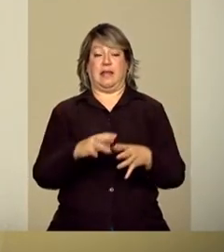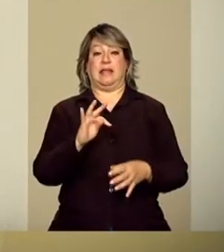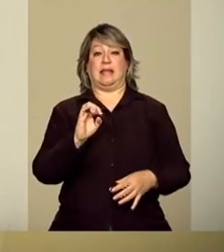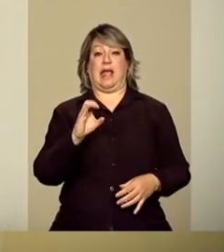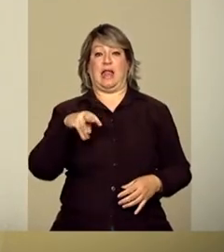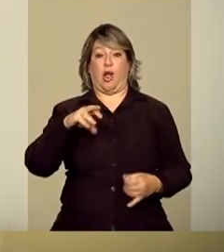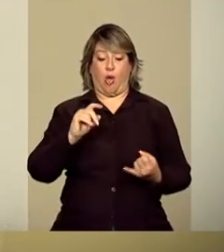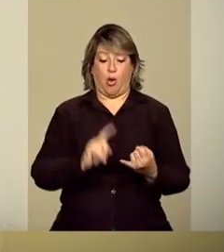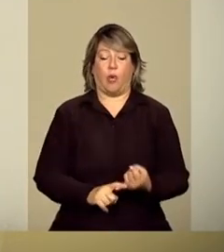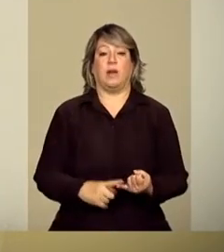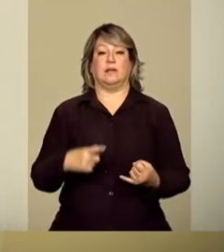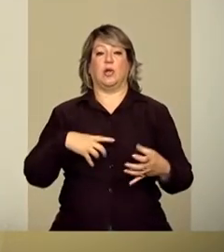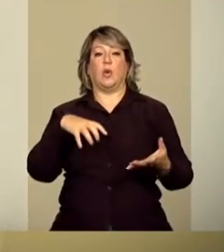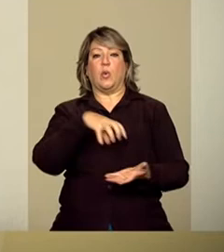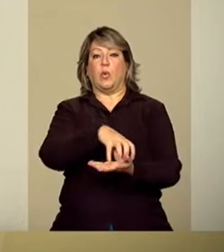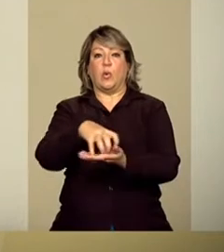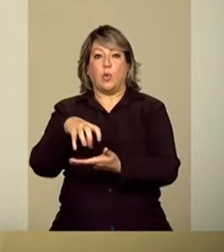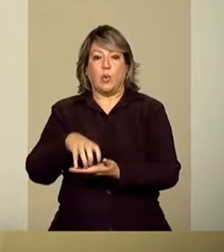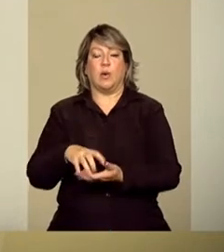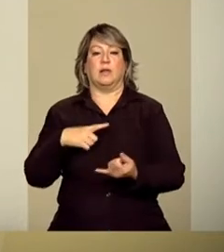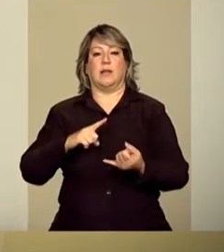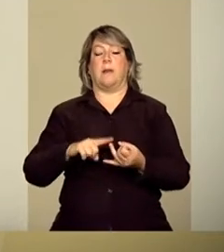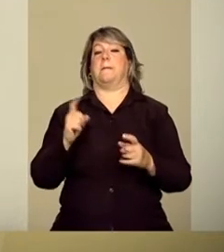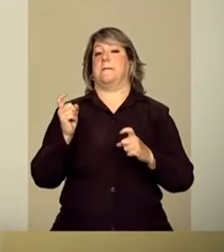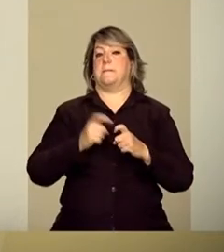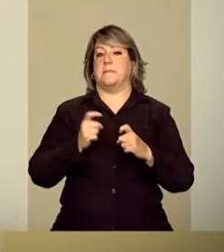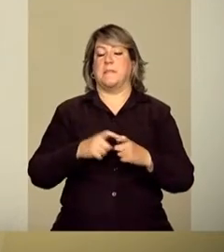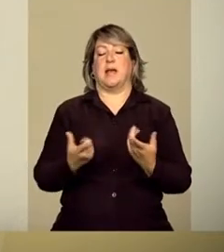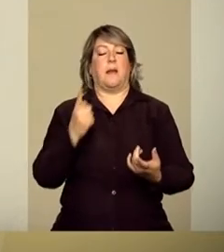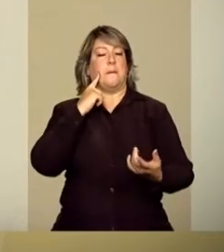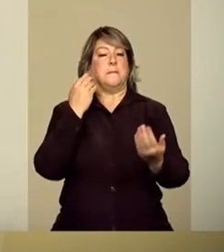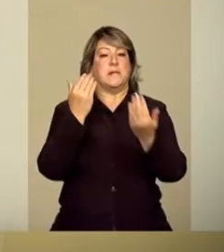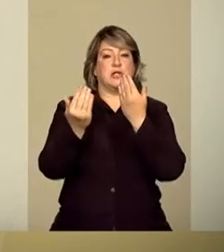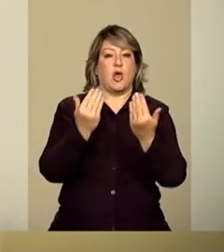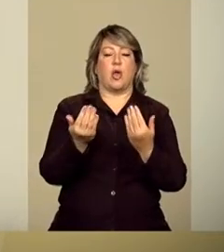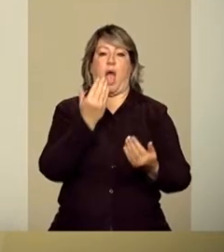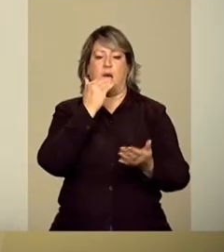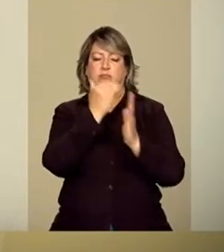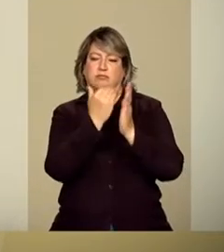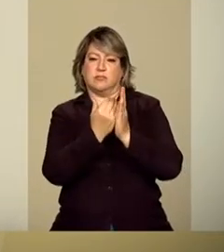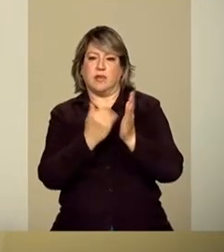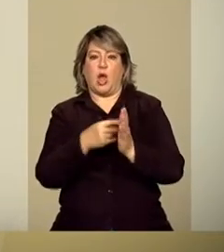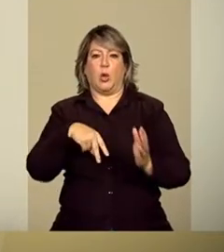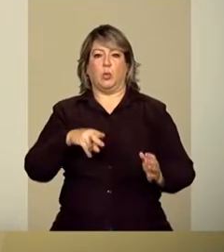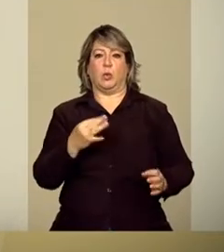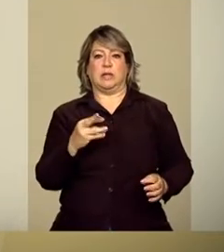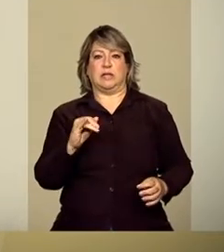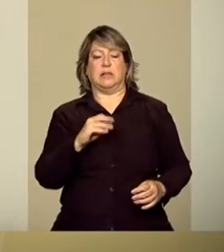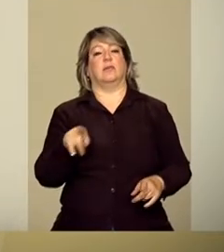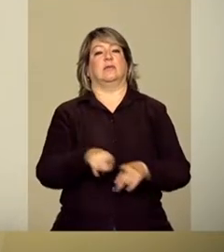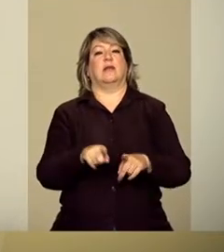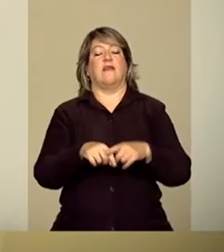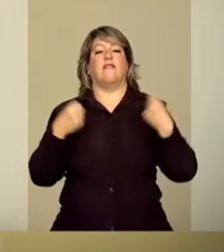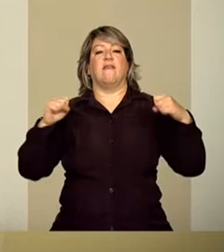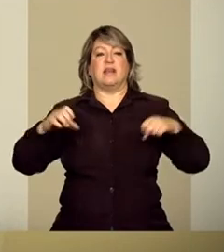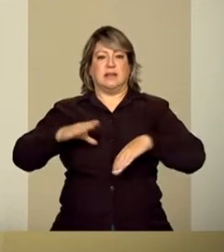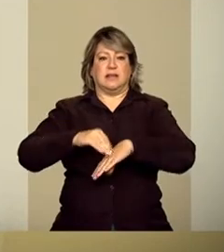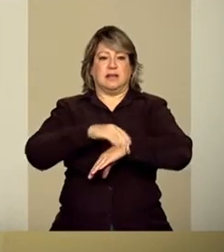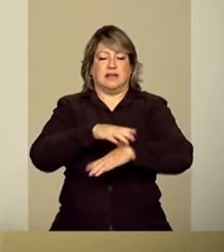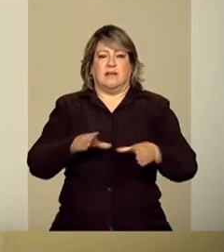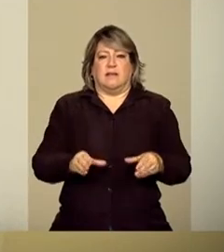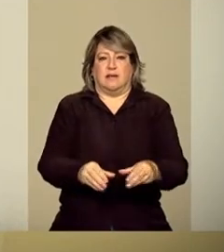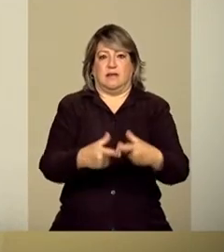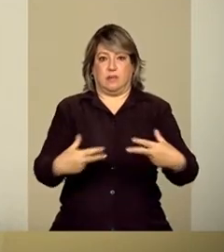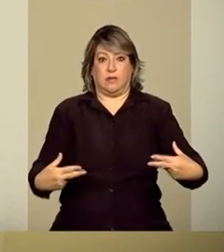equipe multidisciplinar, que é formada por médico, psicólogo, nutricionista e fisioterapeuta. O trabalho desses